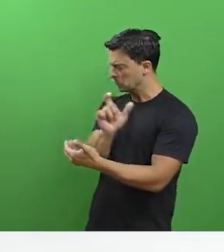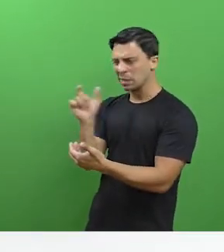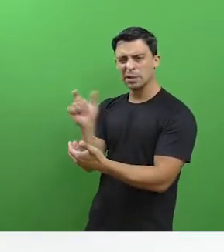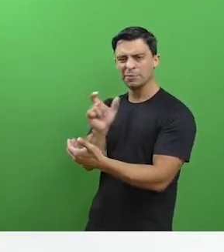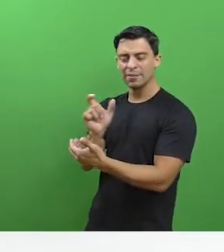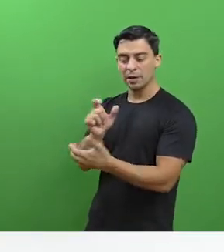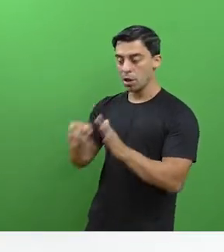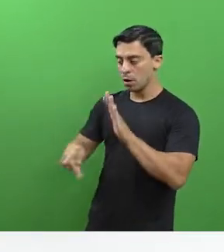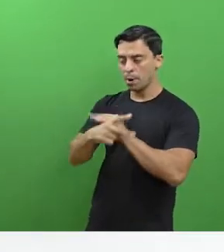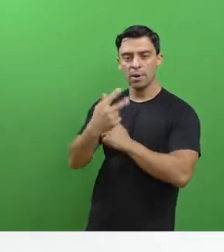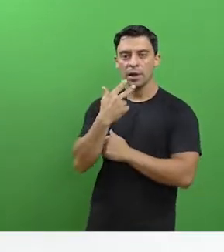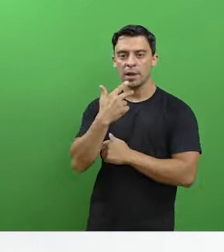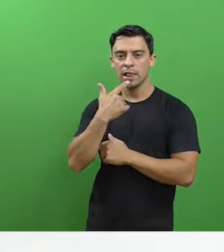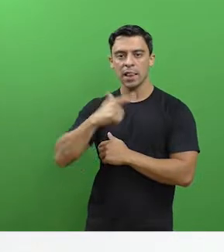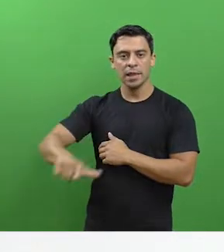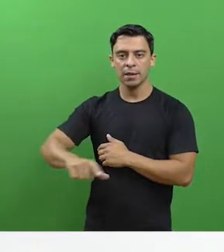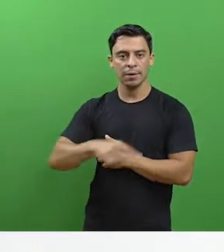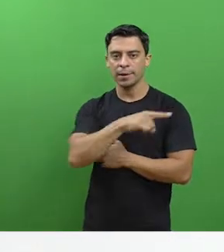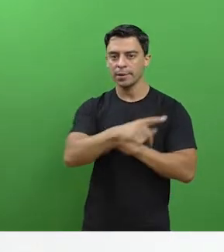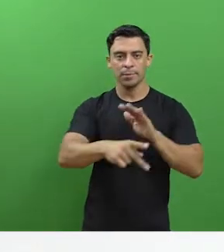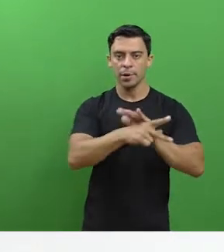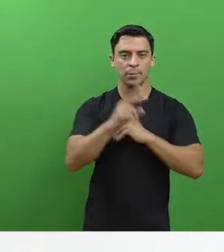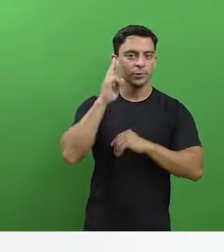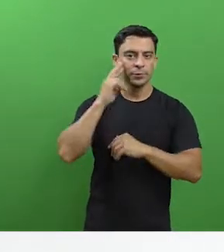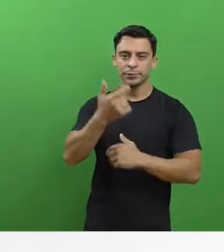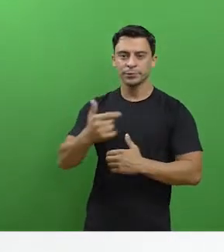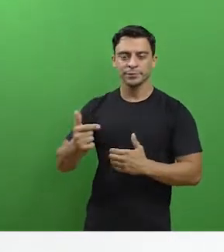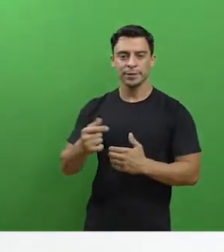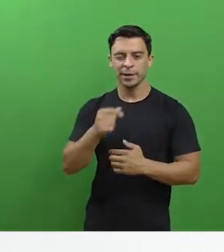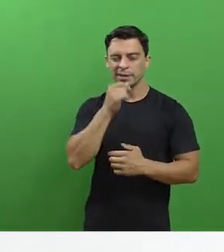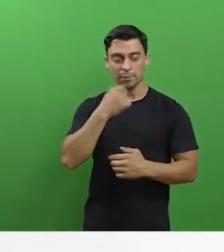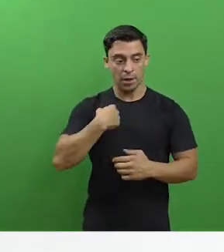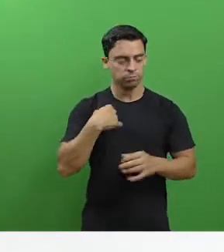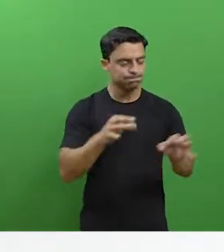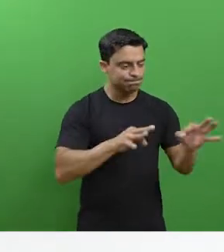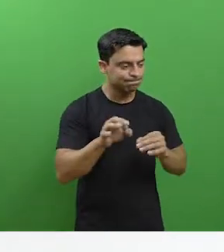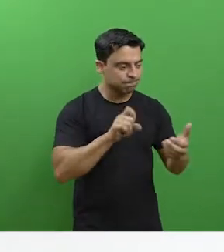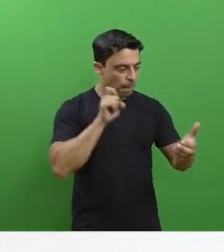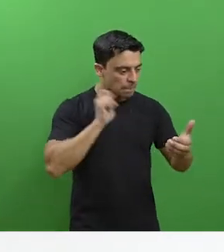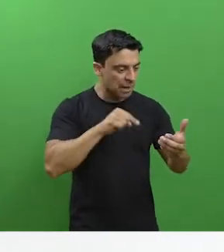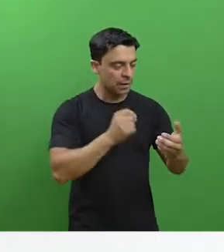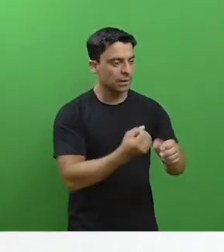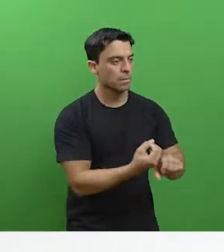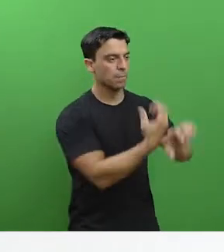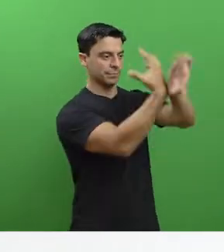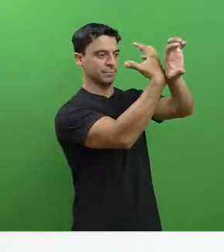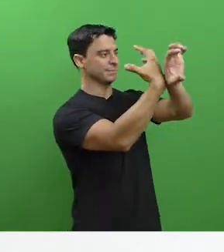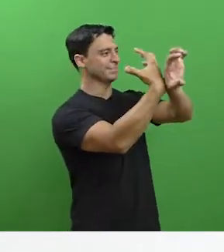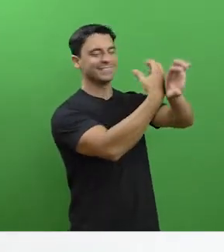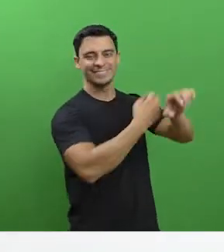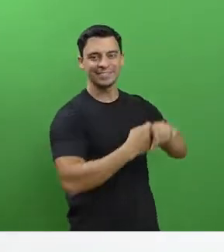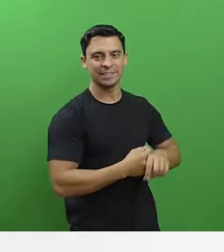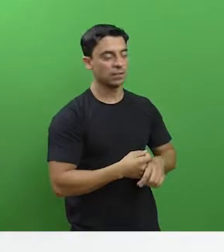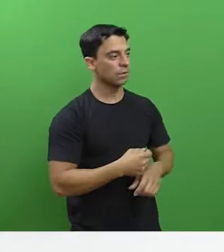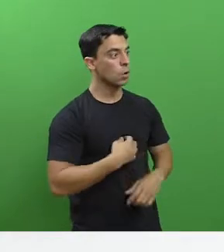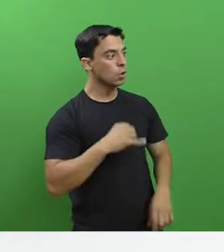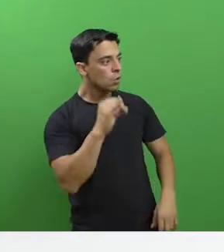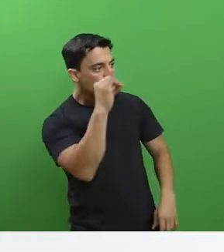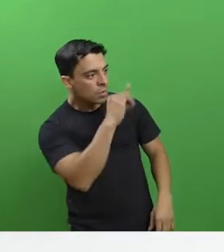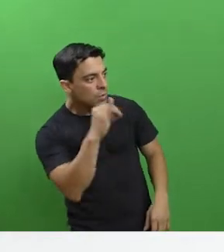a grafia do português. Então, o que eu faço? Eu ligo a webcam, daí eu converso com ele. Essa aqui é o sinal de oi, né? Falo, oi,